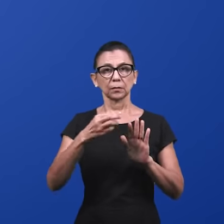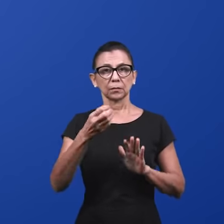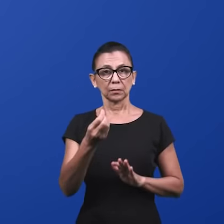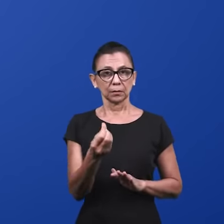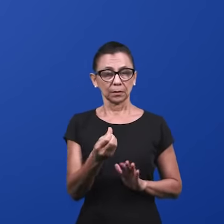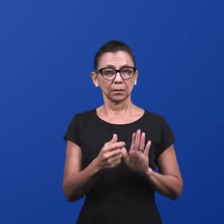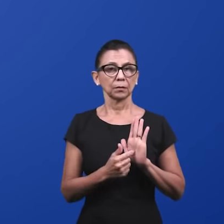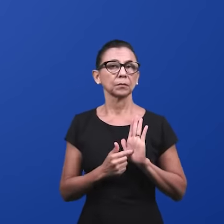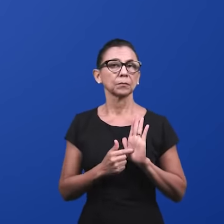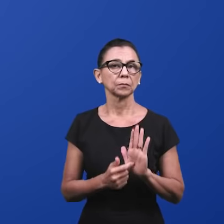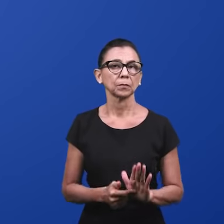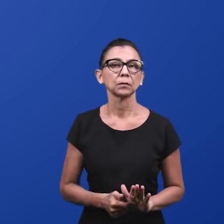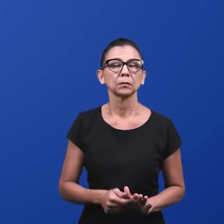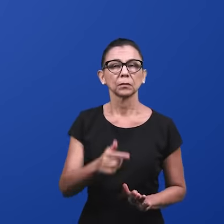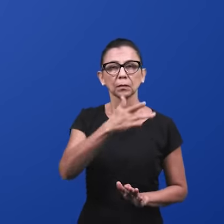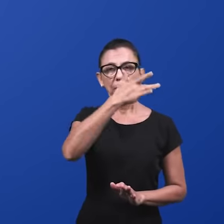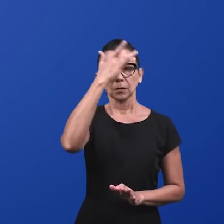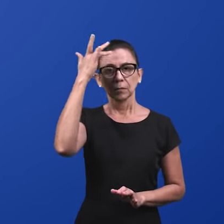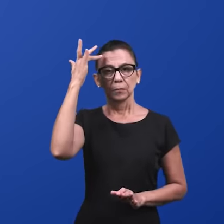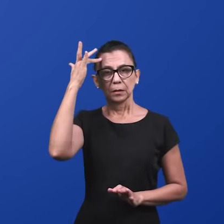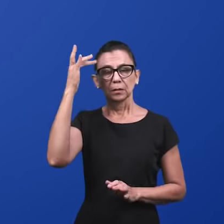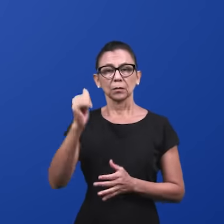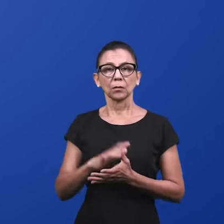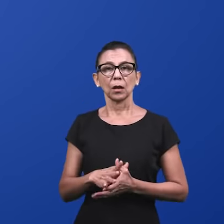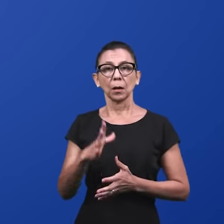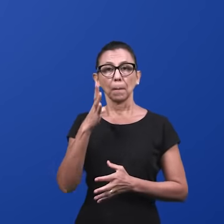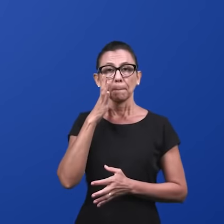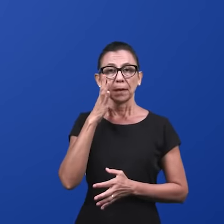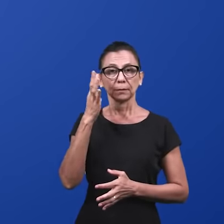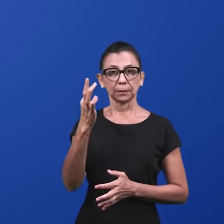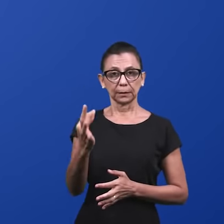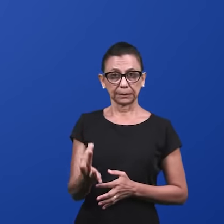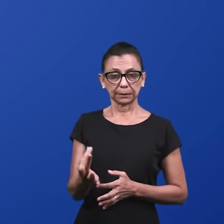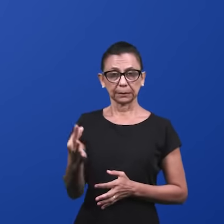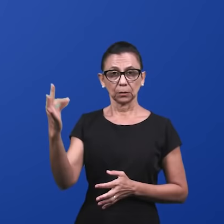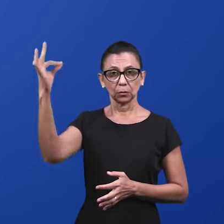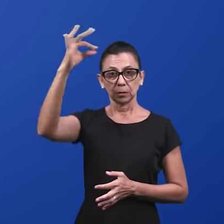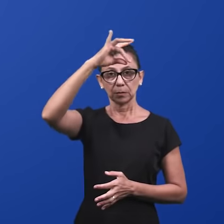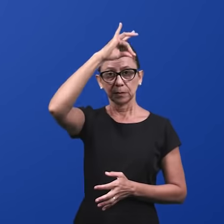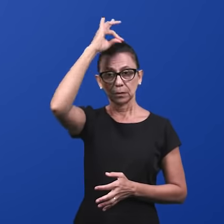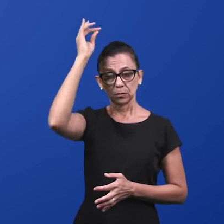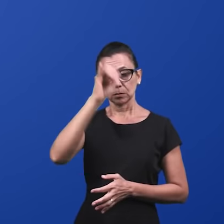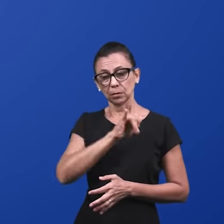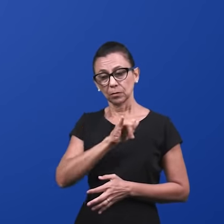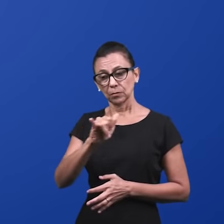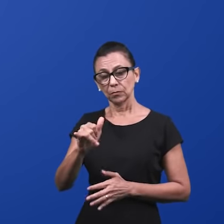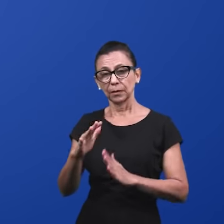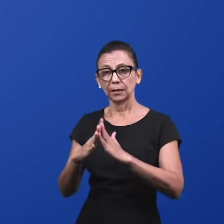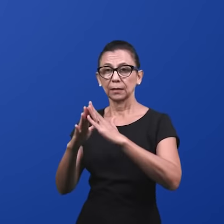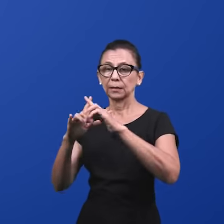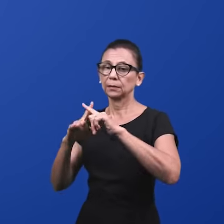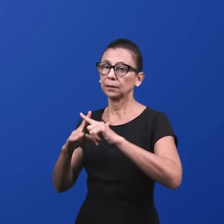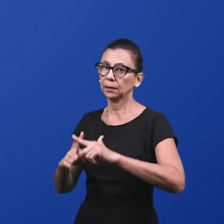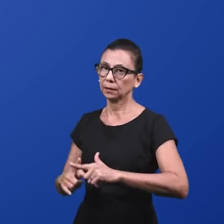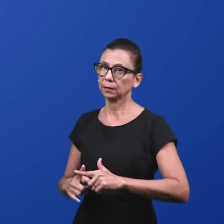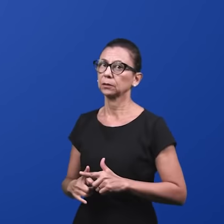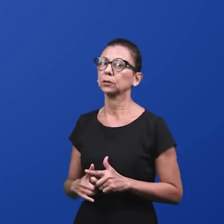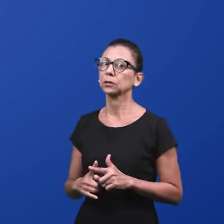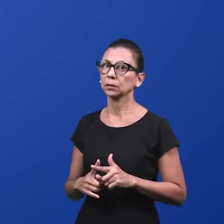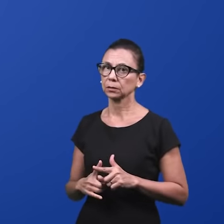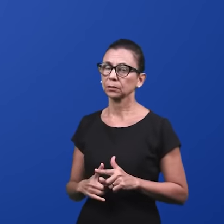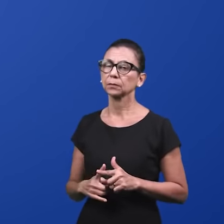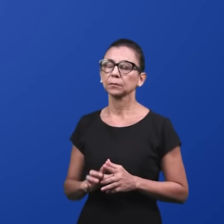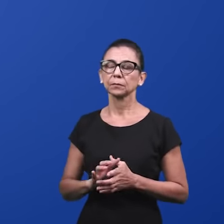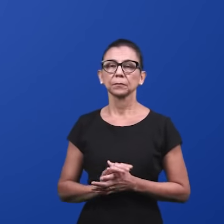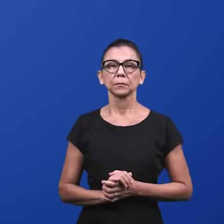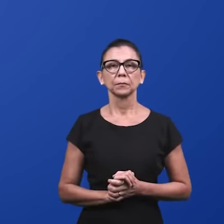número 6 diz: quem tem ouvidos, ouça o que o Espírito diz às igrejas. Então o Espírito Santo tem